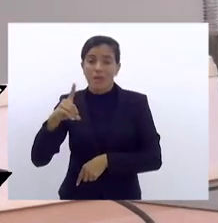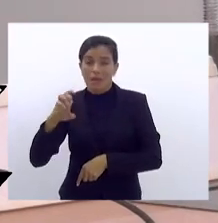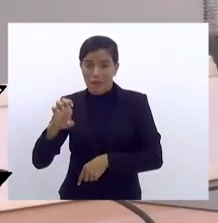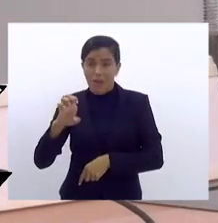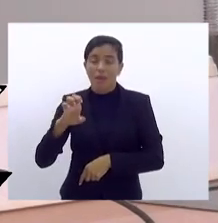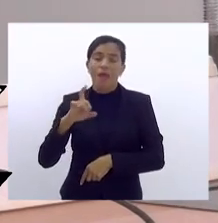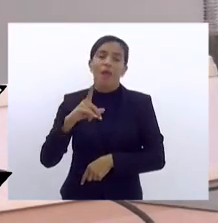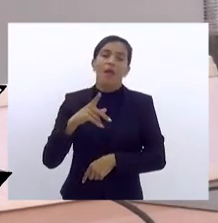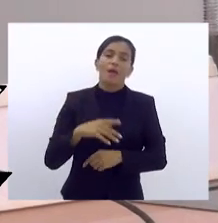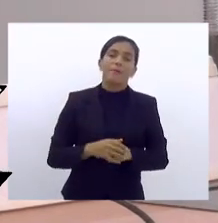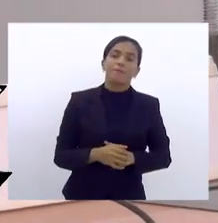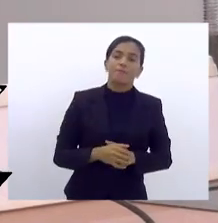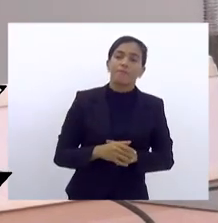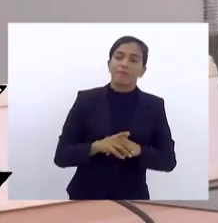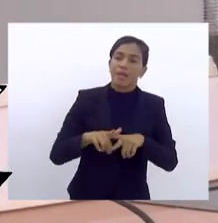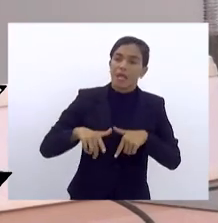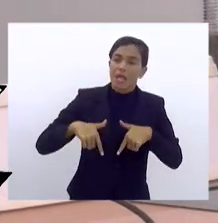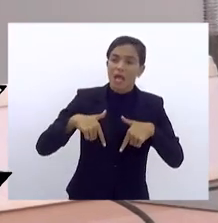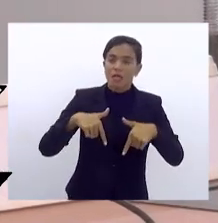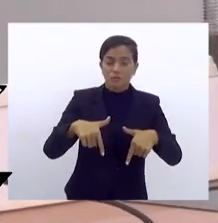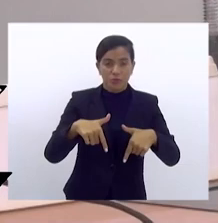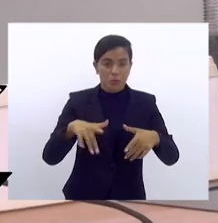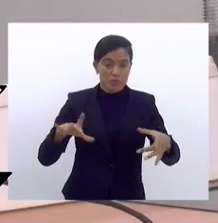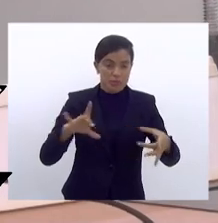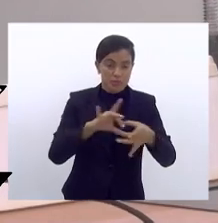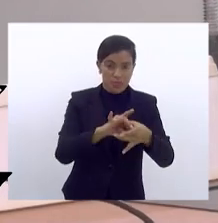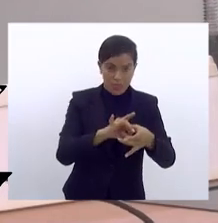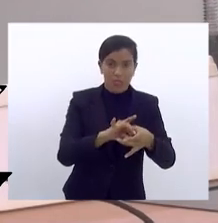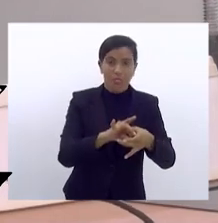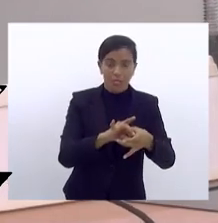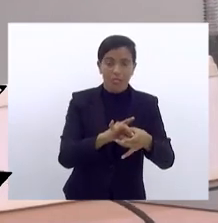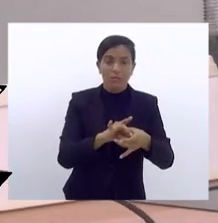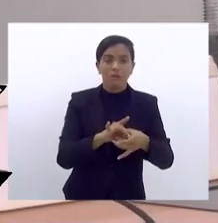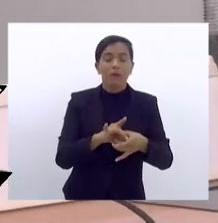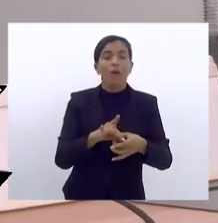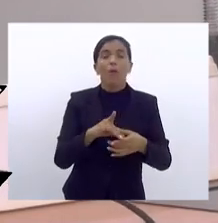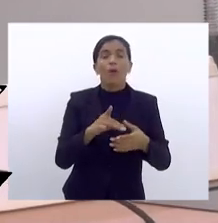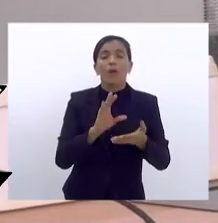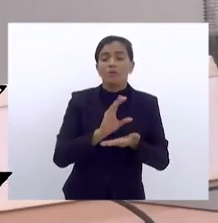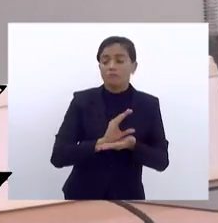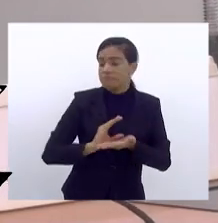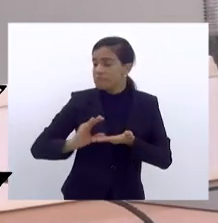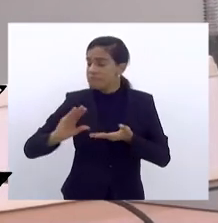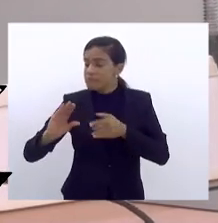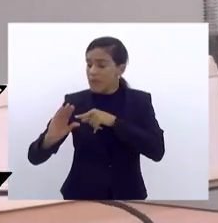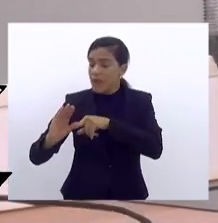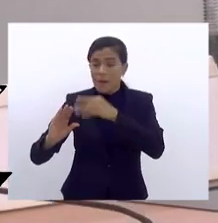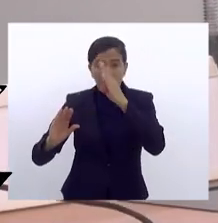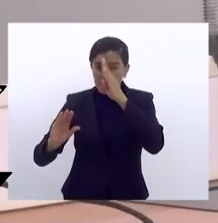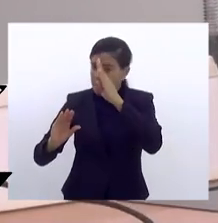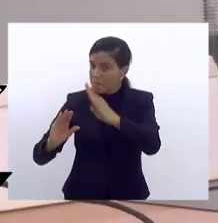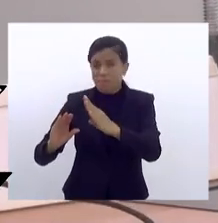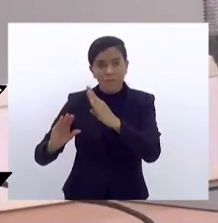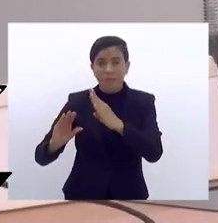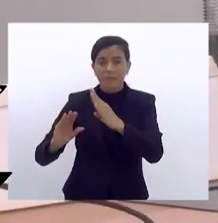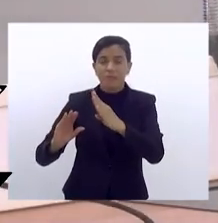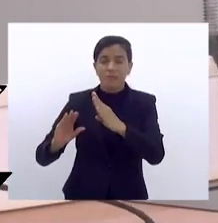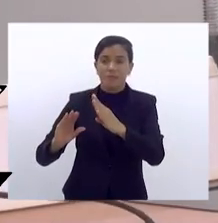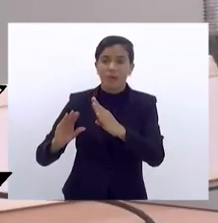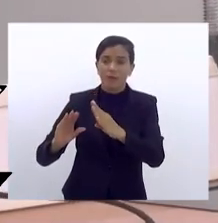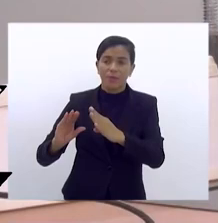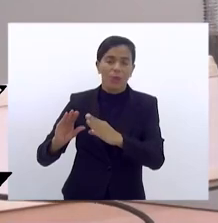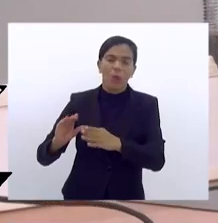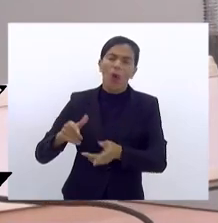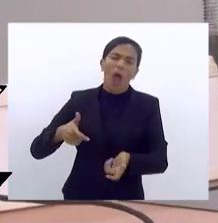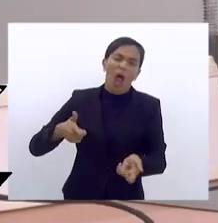dinheiro direto nas escolas e ações integradas que eles destinassem fossem privilegiando não o